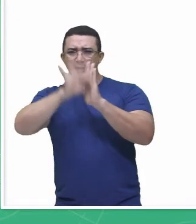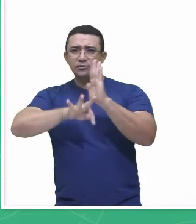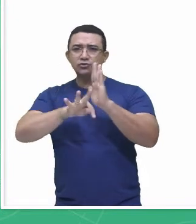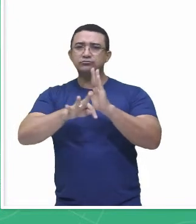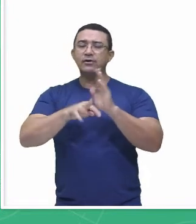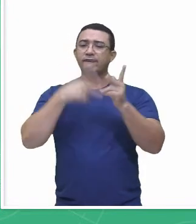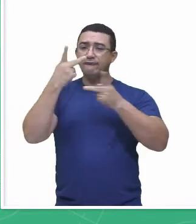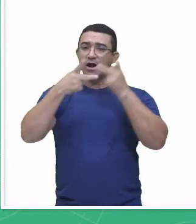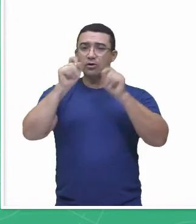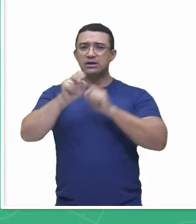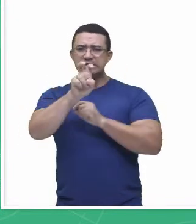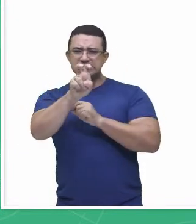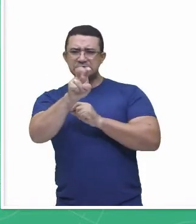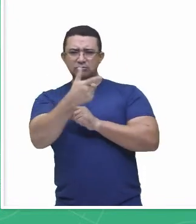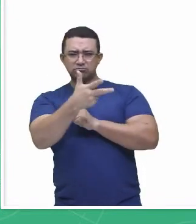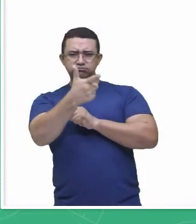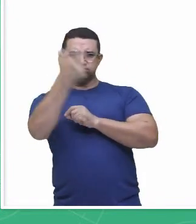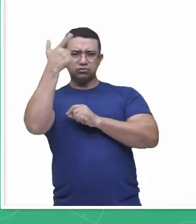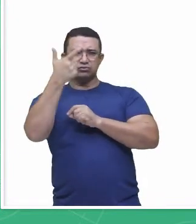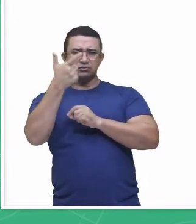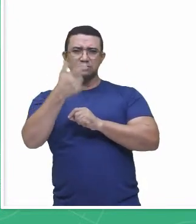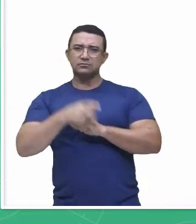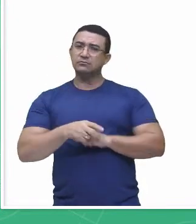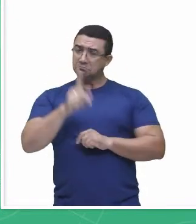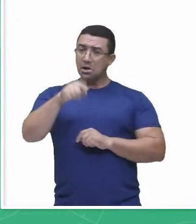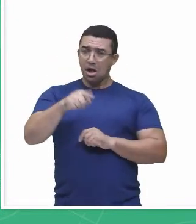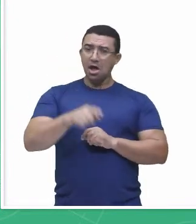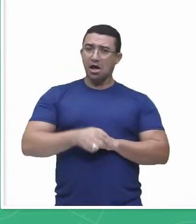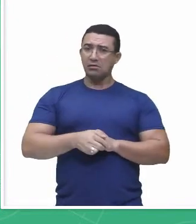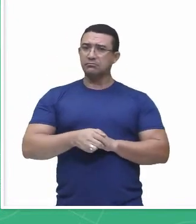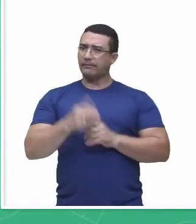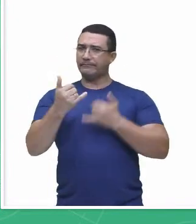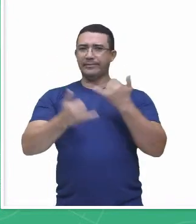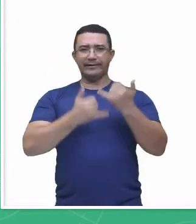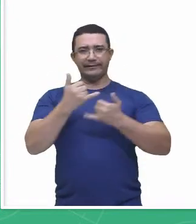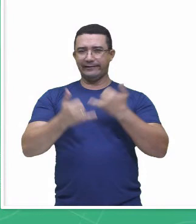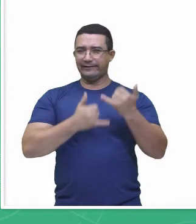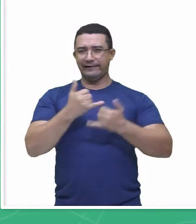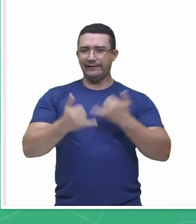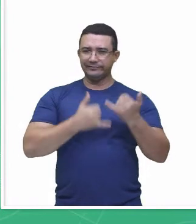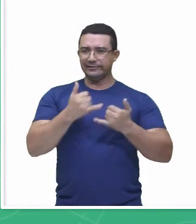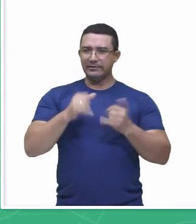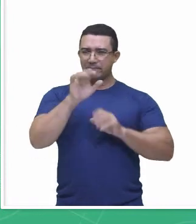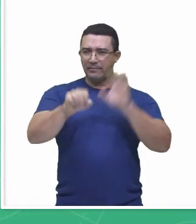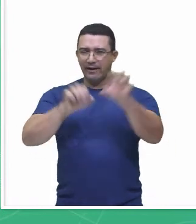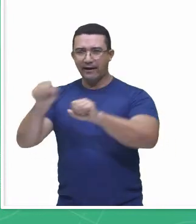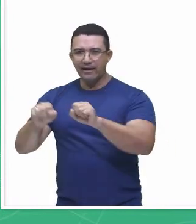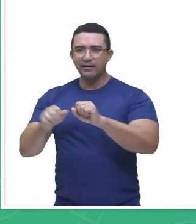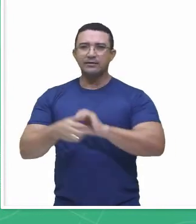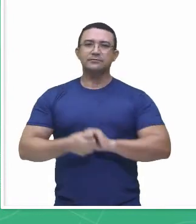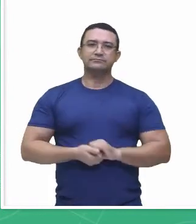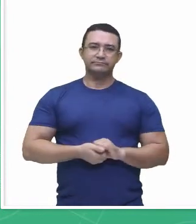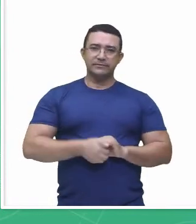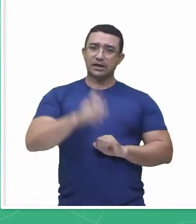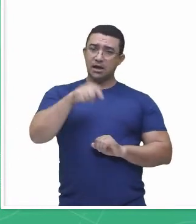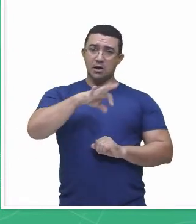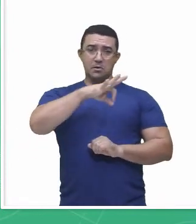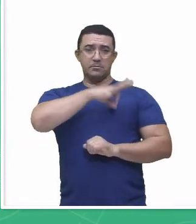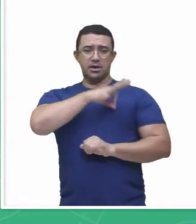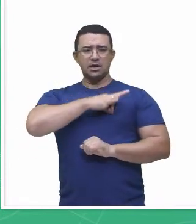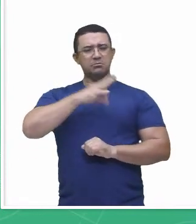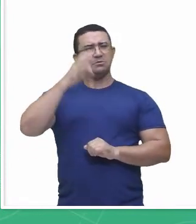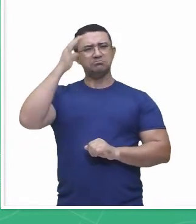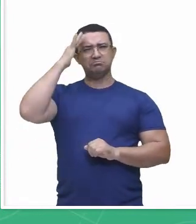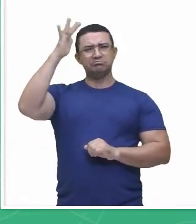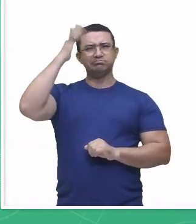seguinte: 5 tiros? É. Brincando de pegador? É. O PM pensou